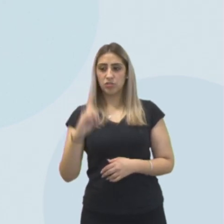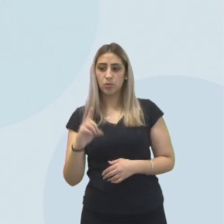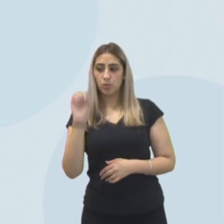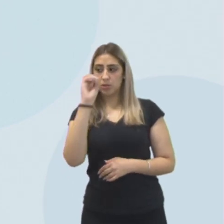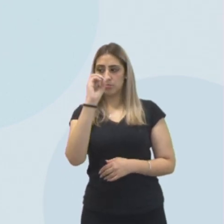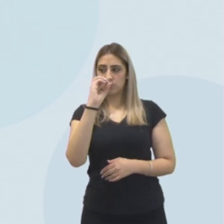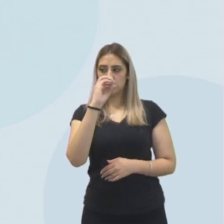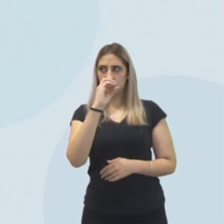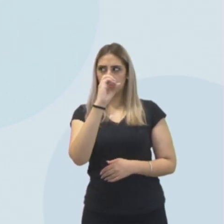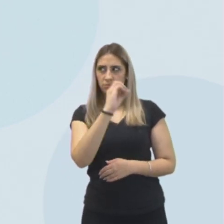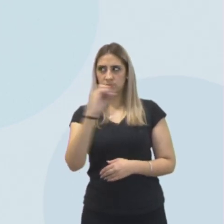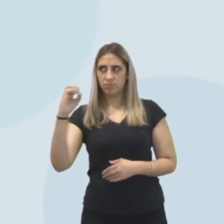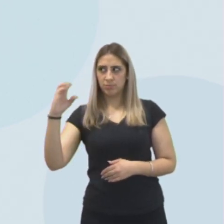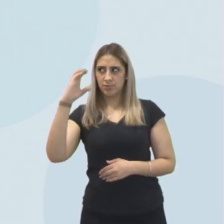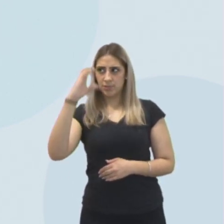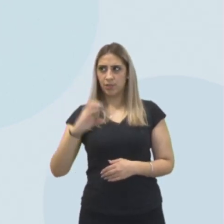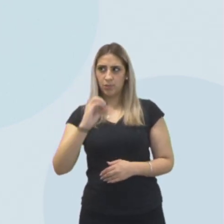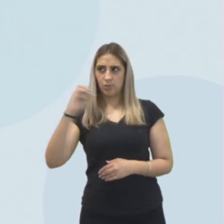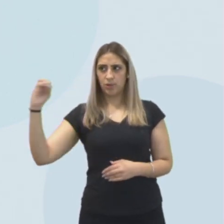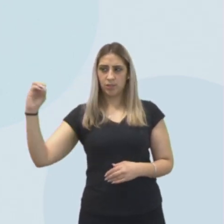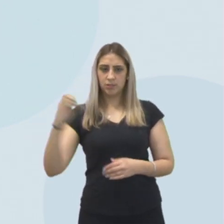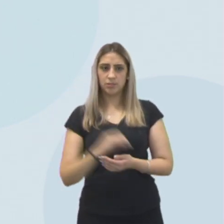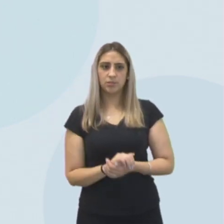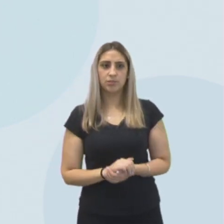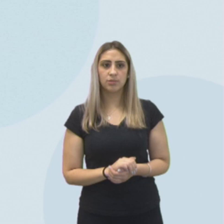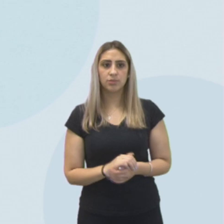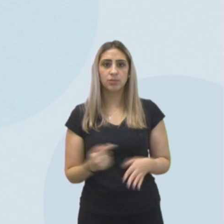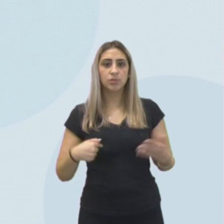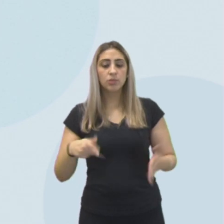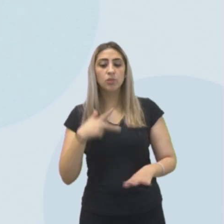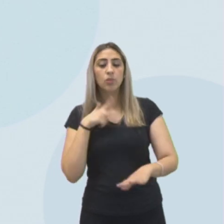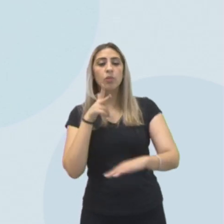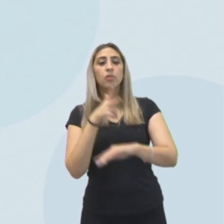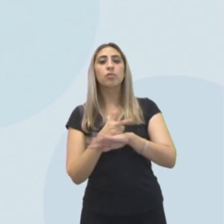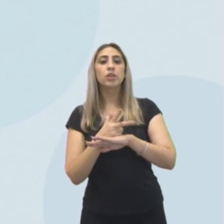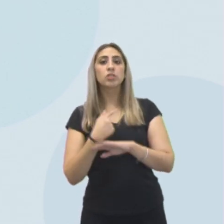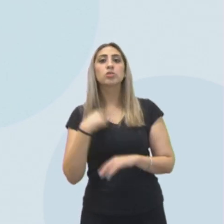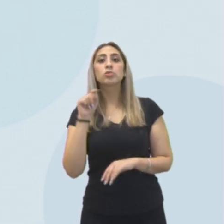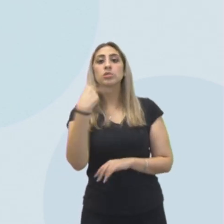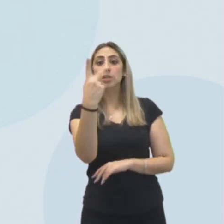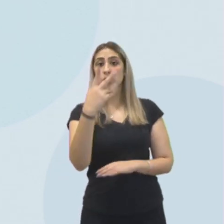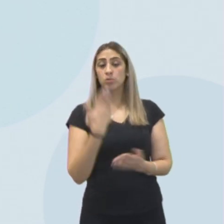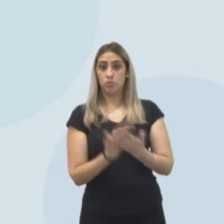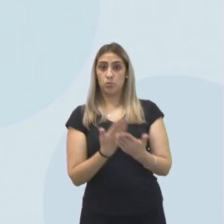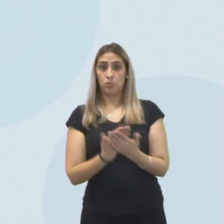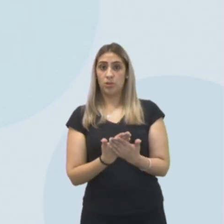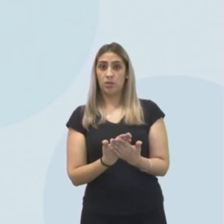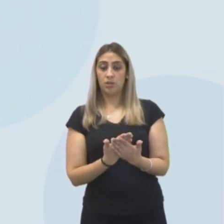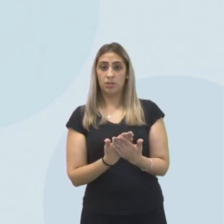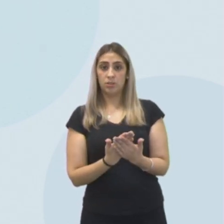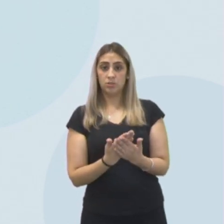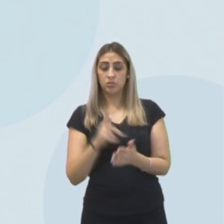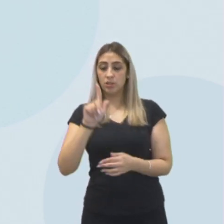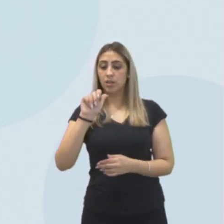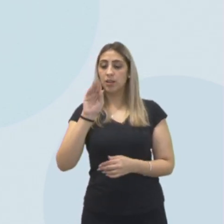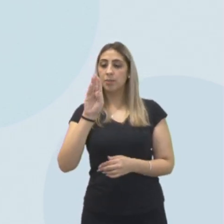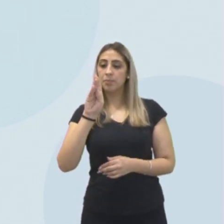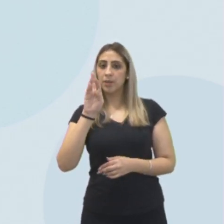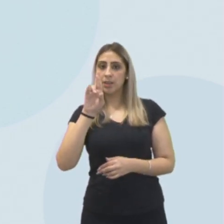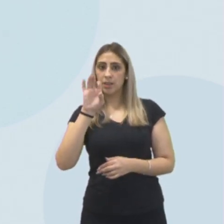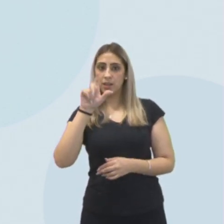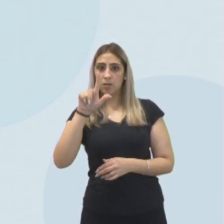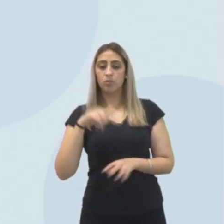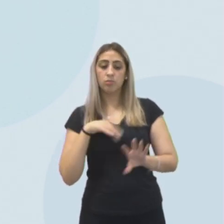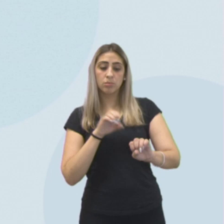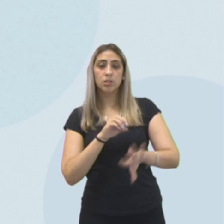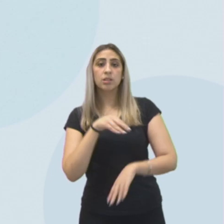Centro-Oeste, gentilmente, né, cedeu o vídeo do seu estudante, o Gabriel, que é estudante do ensino